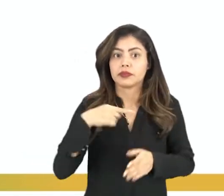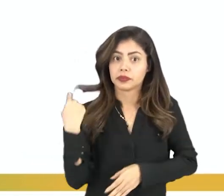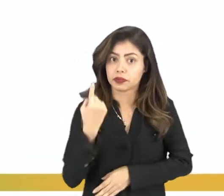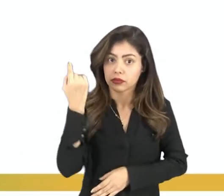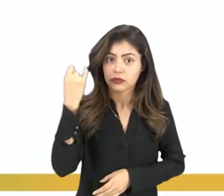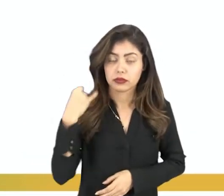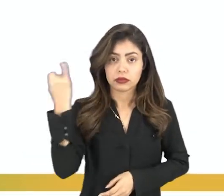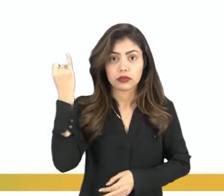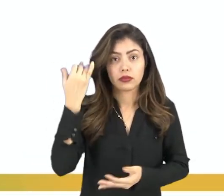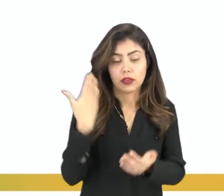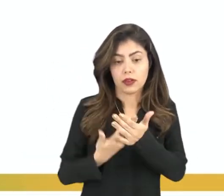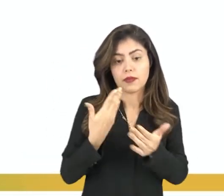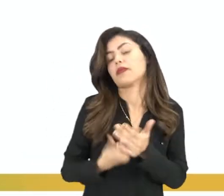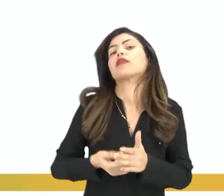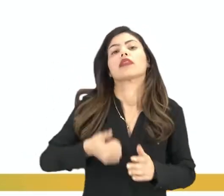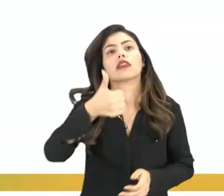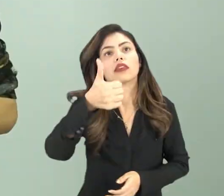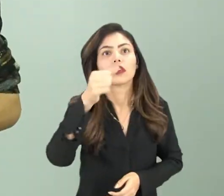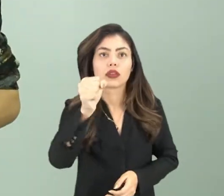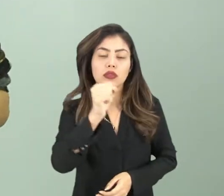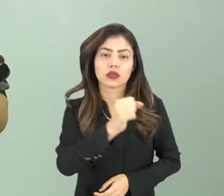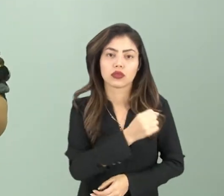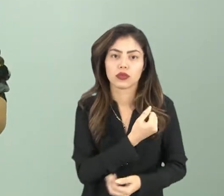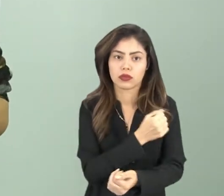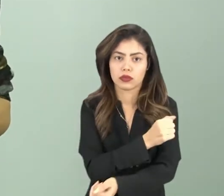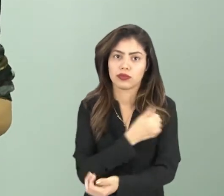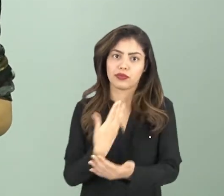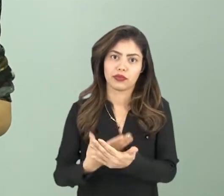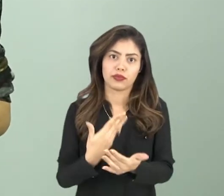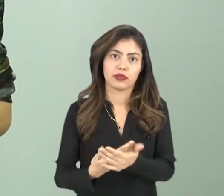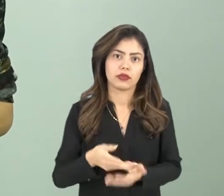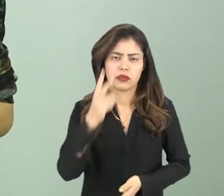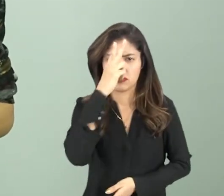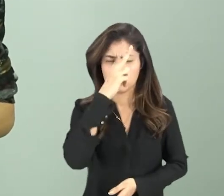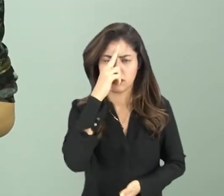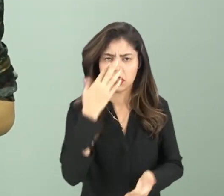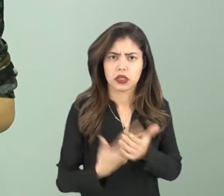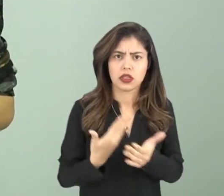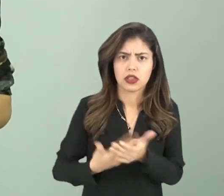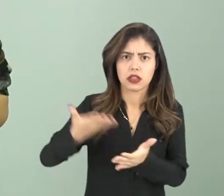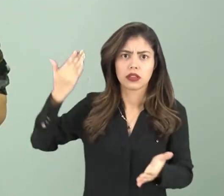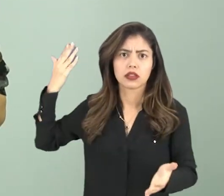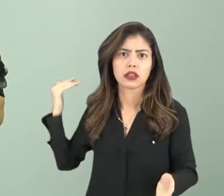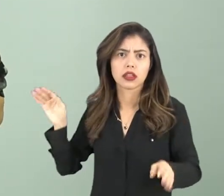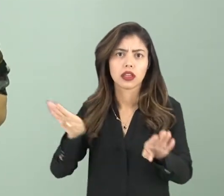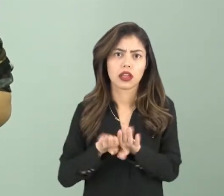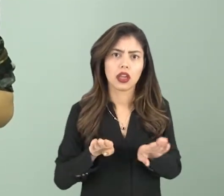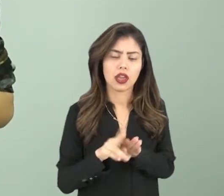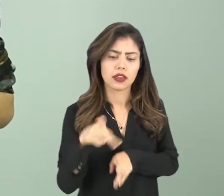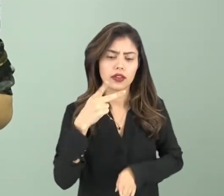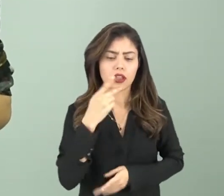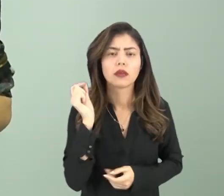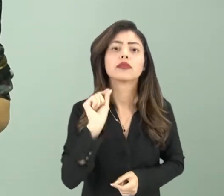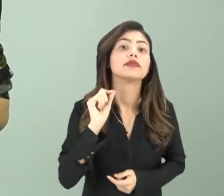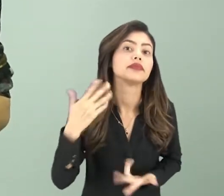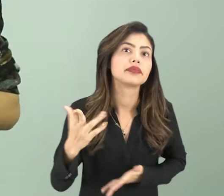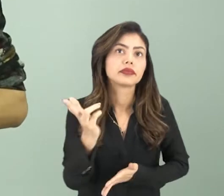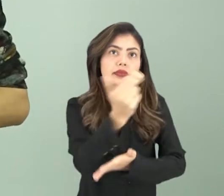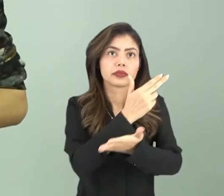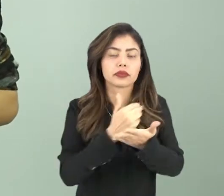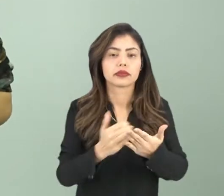ensino médio, aula de número 18. Vocês devem lembrar que na aula anterior nós falamos sobre arte